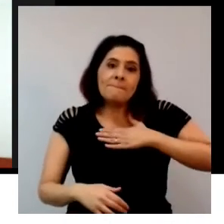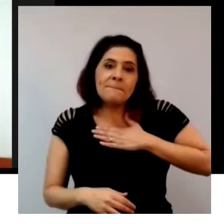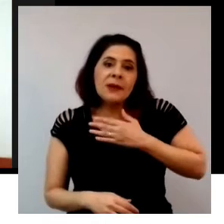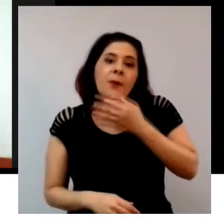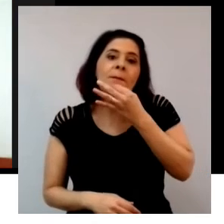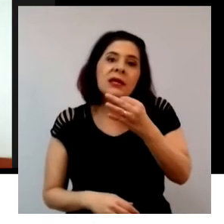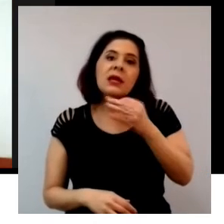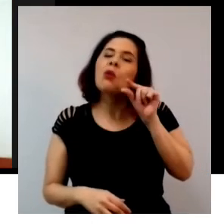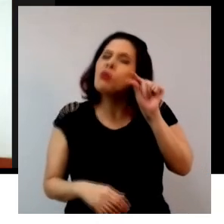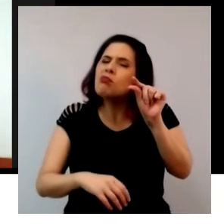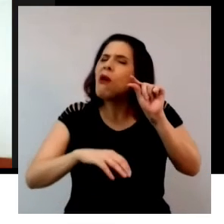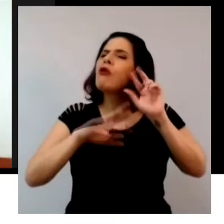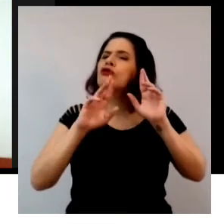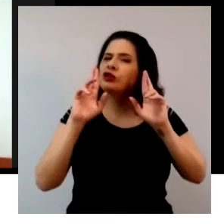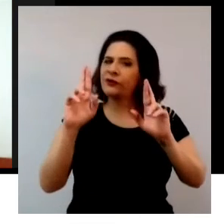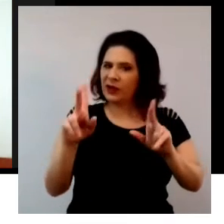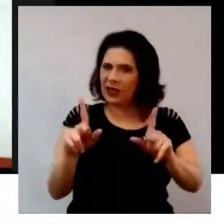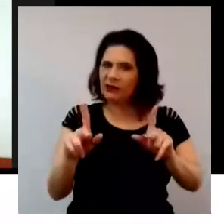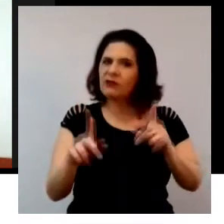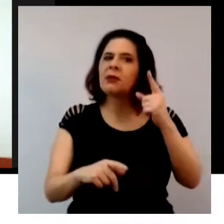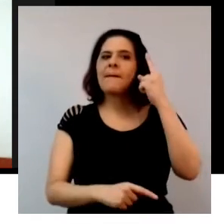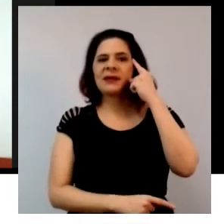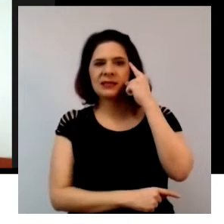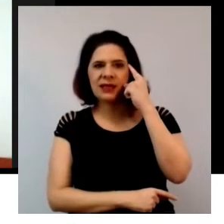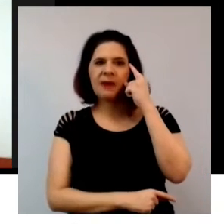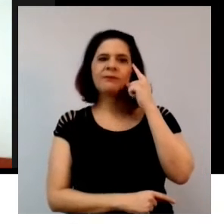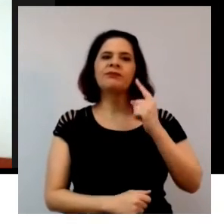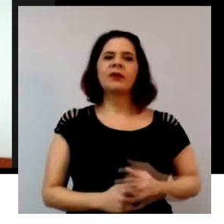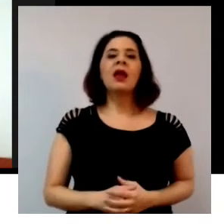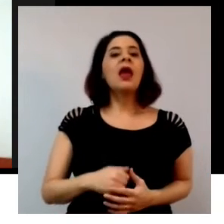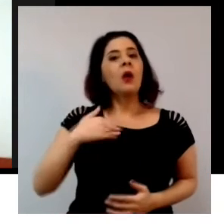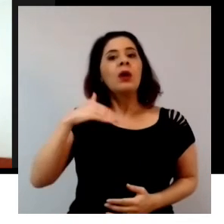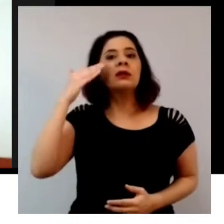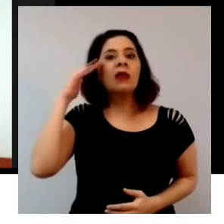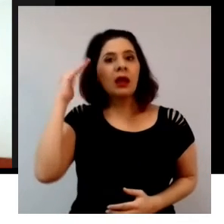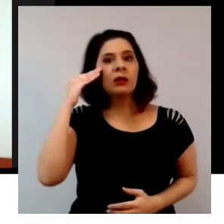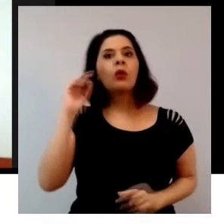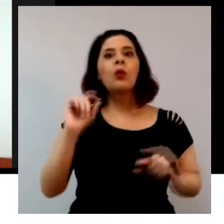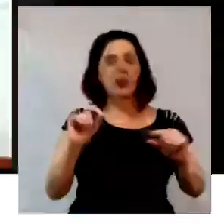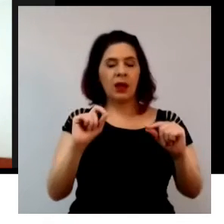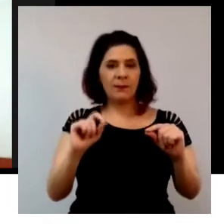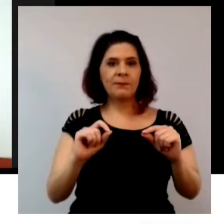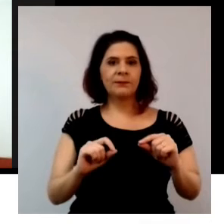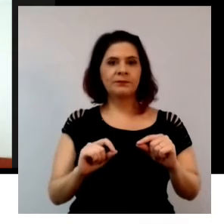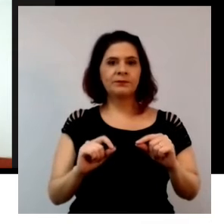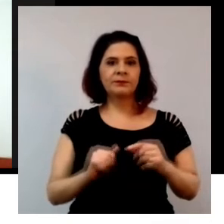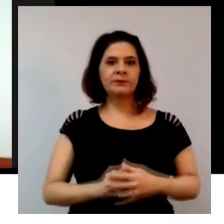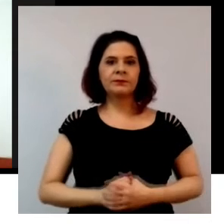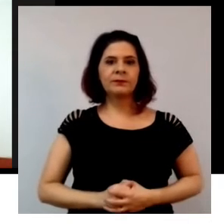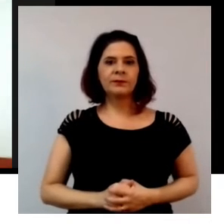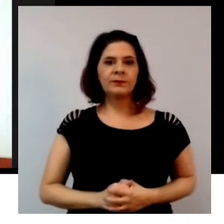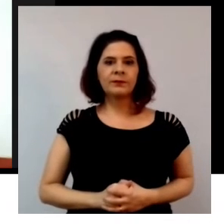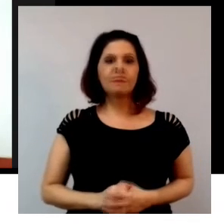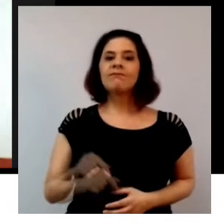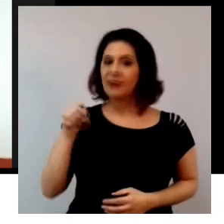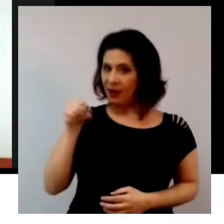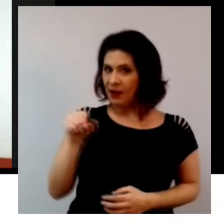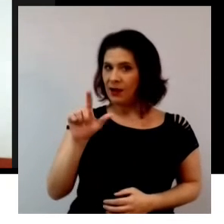distinta, ainda que eu entenda a leitura que o Leandro está fazendo.